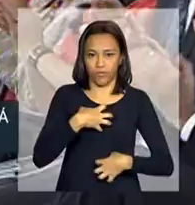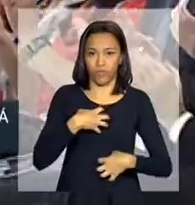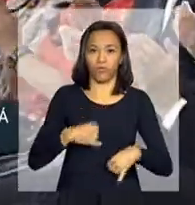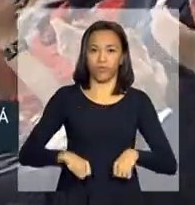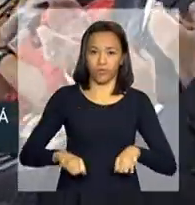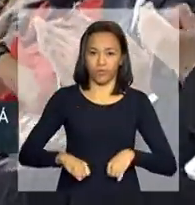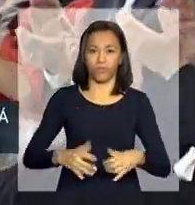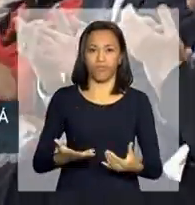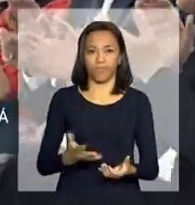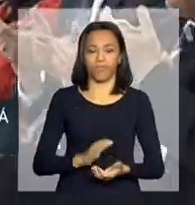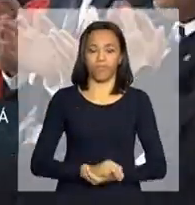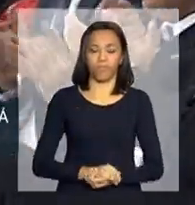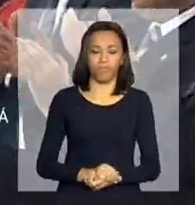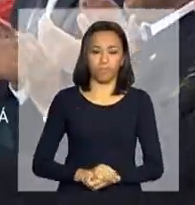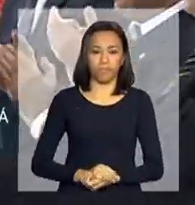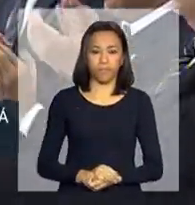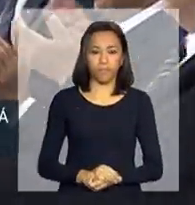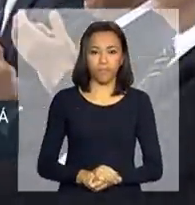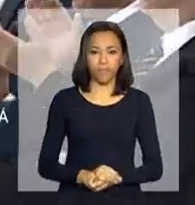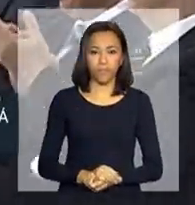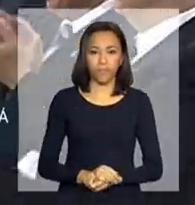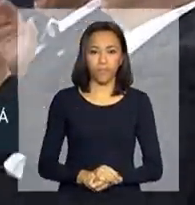E aí